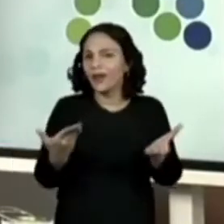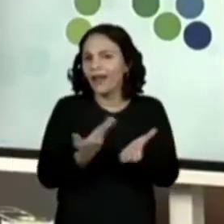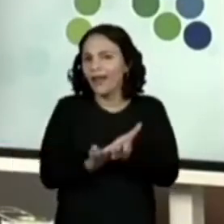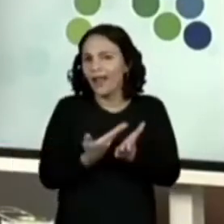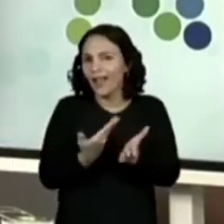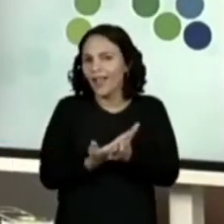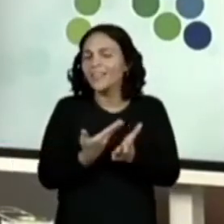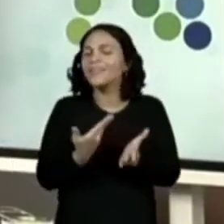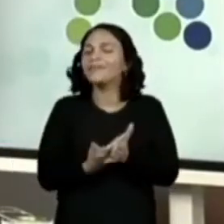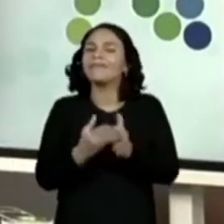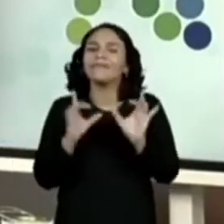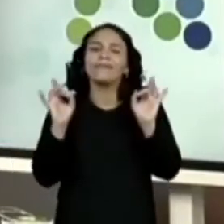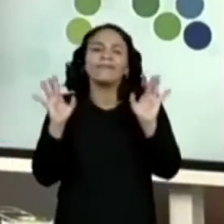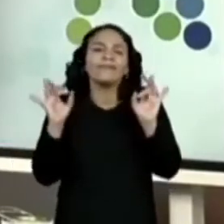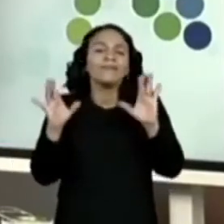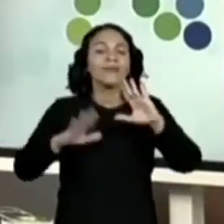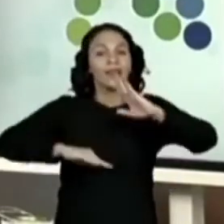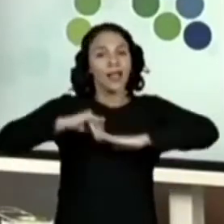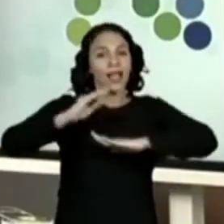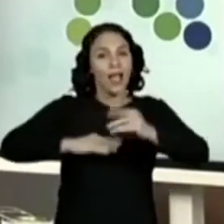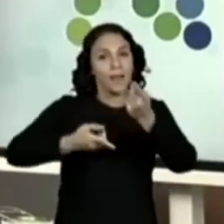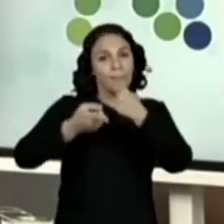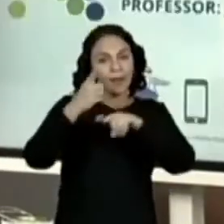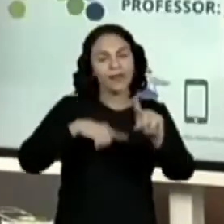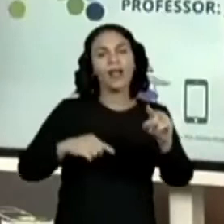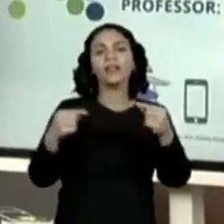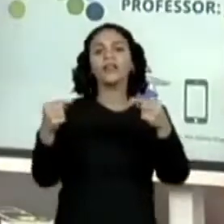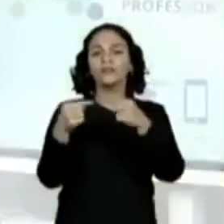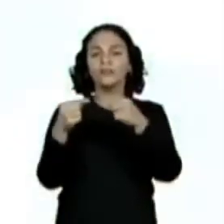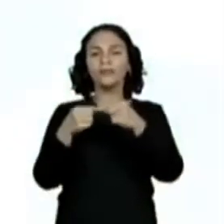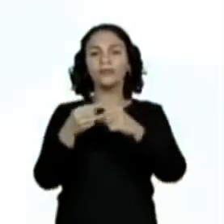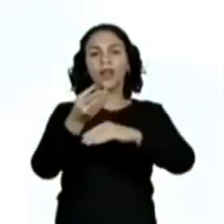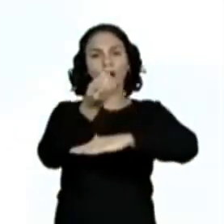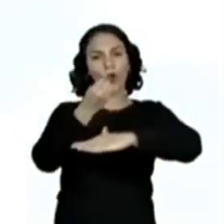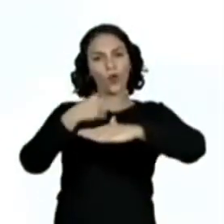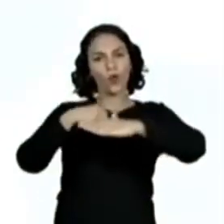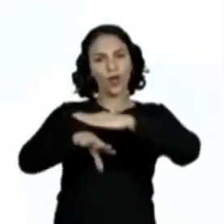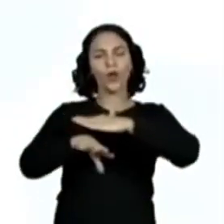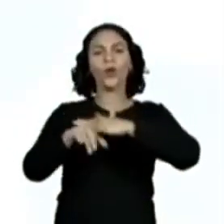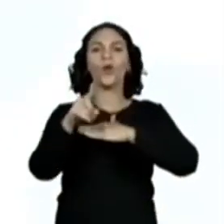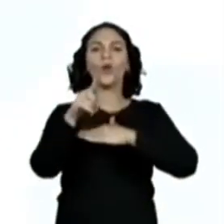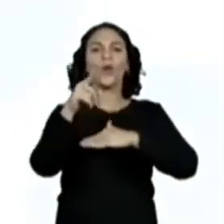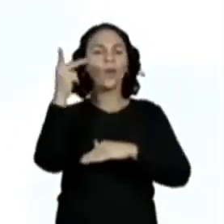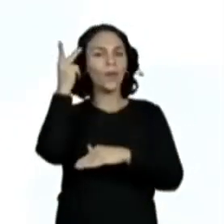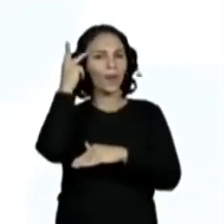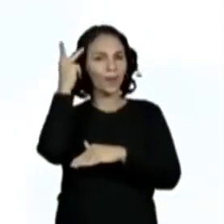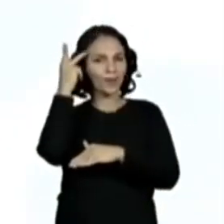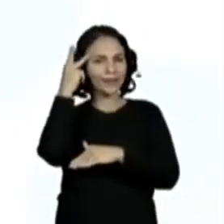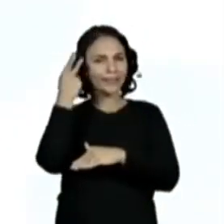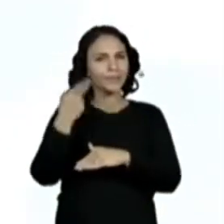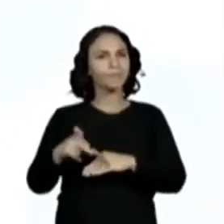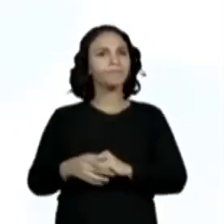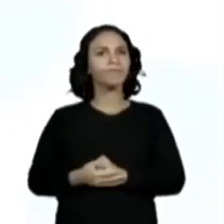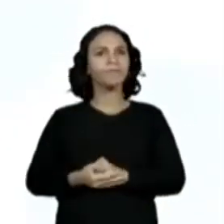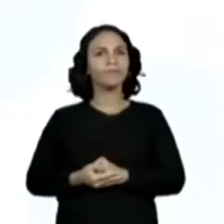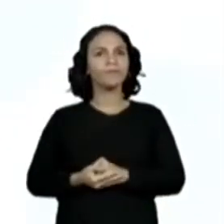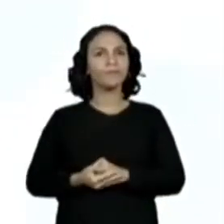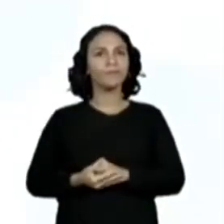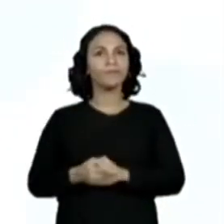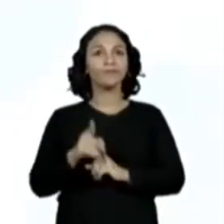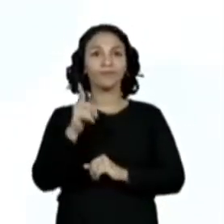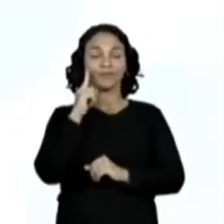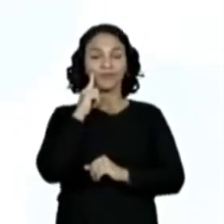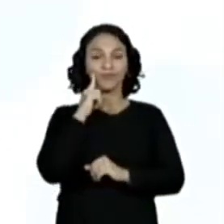hoje tem a seguinte habilidade do currículo paulista. Vamos para a tela? O título da nossa aula é Caixa